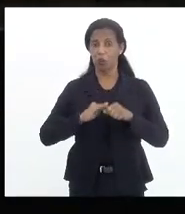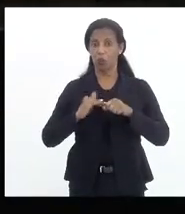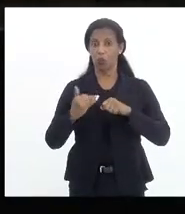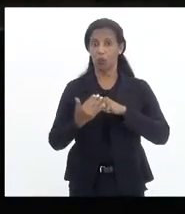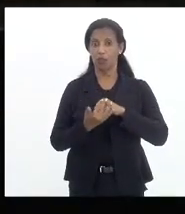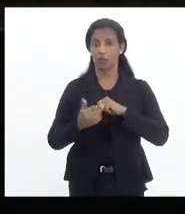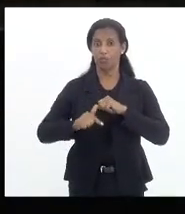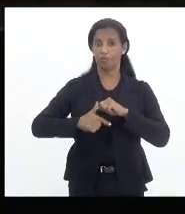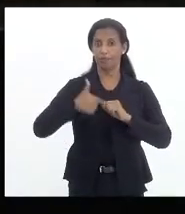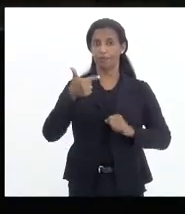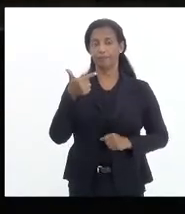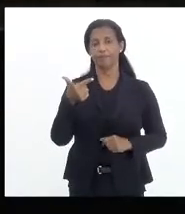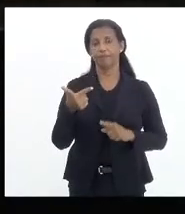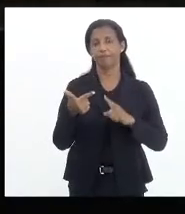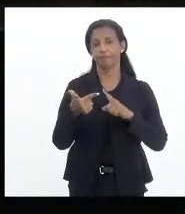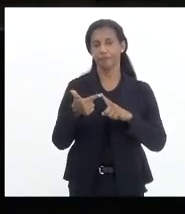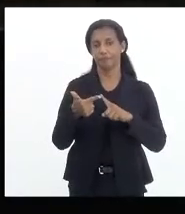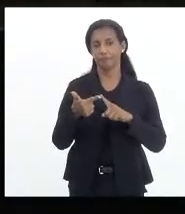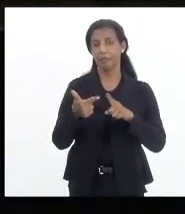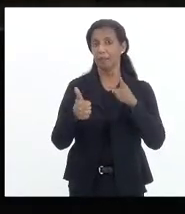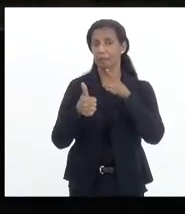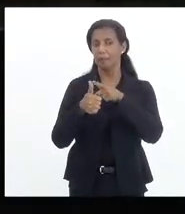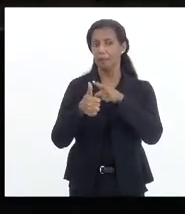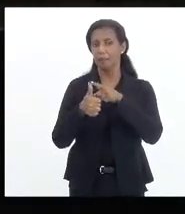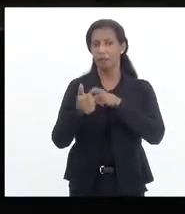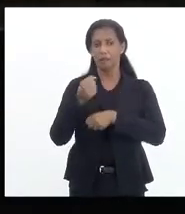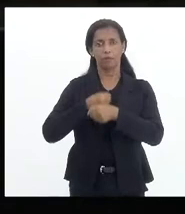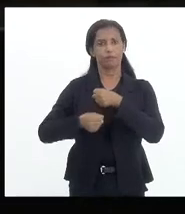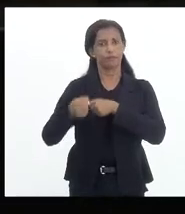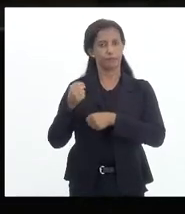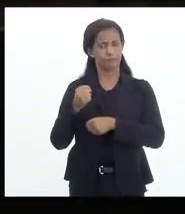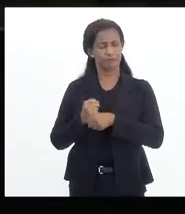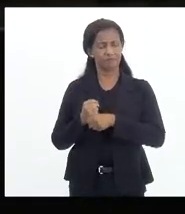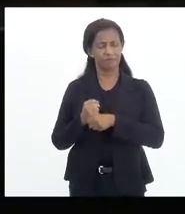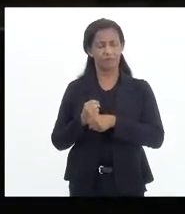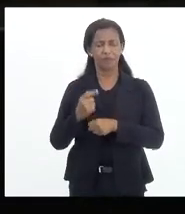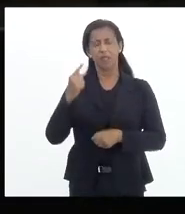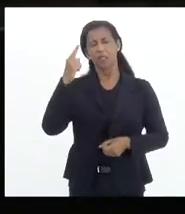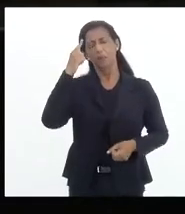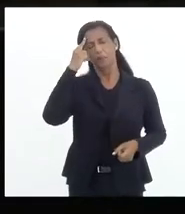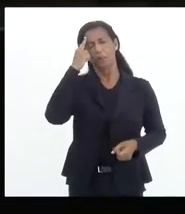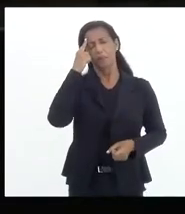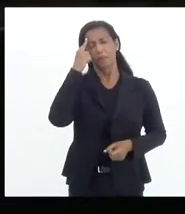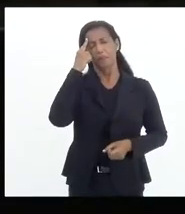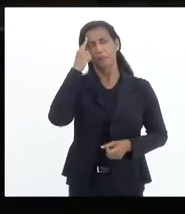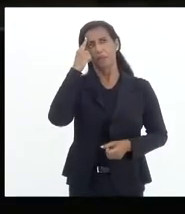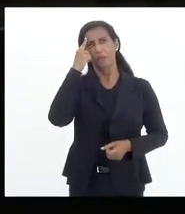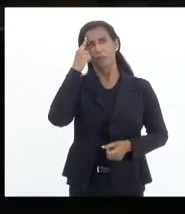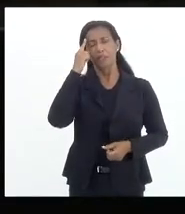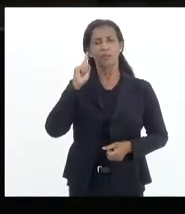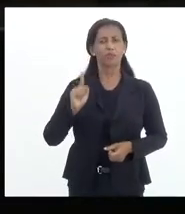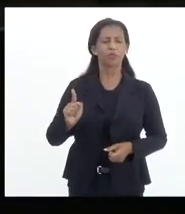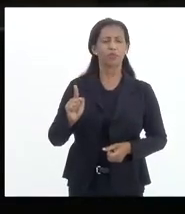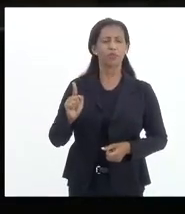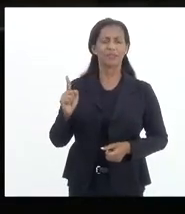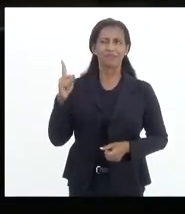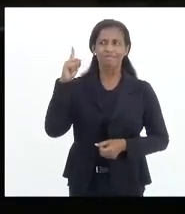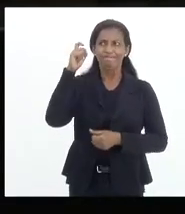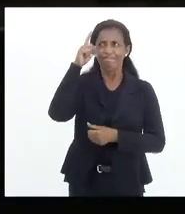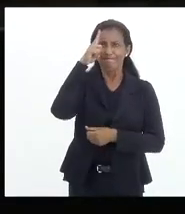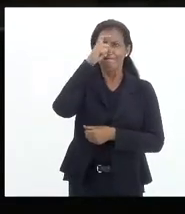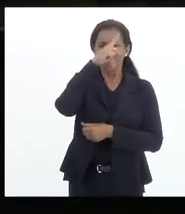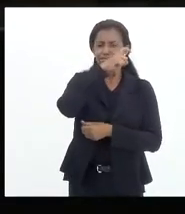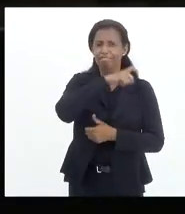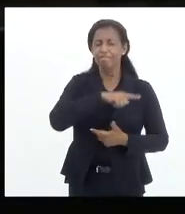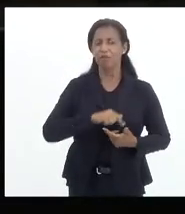segunda vez é a primeira vez que eu no passado e eu pensei que fosse uma situação difícil